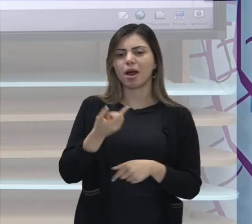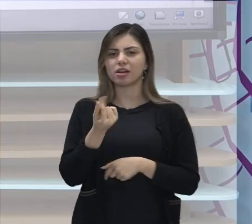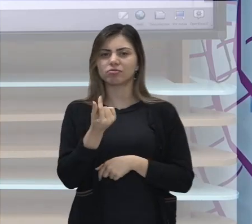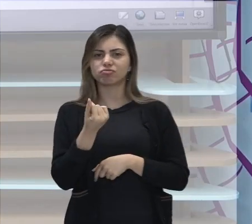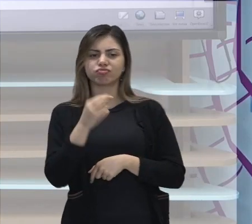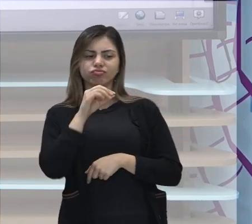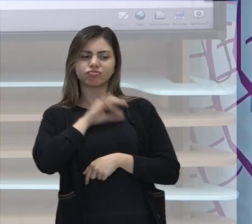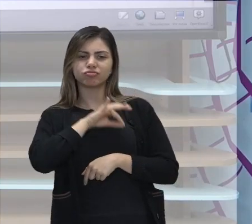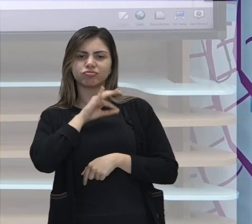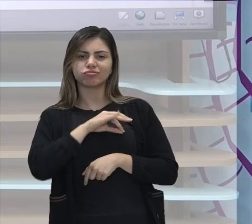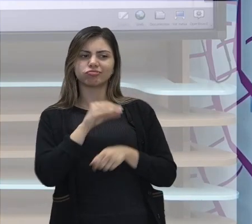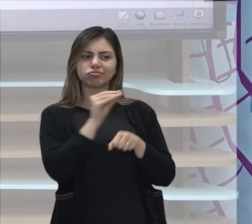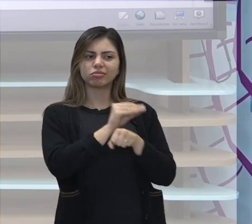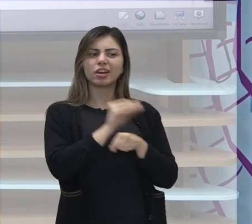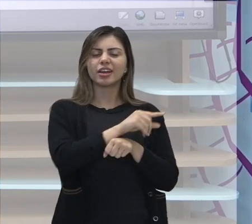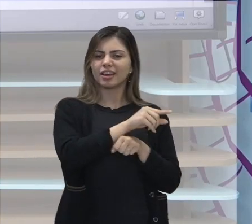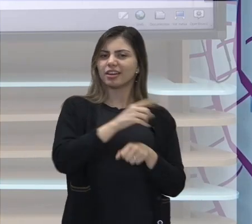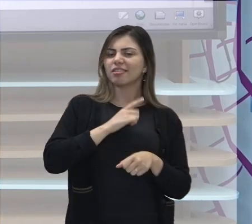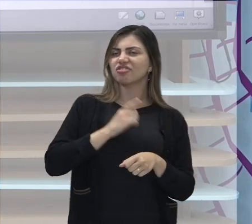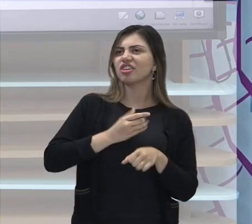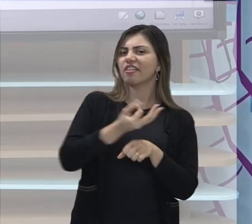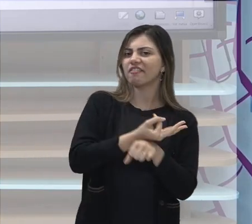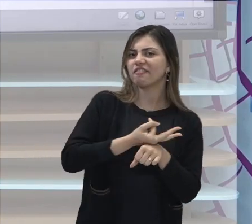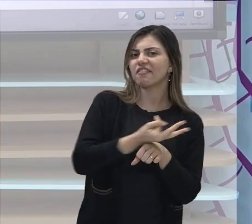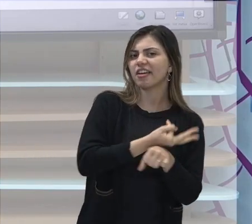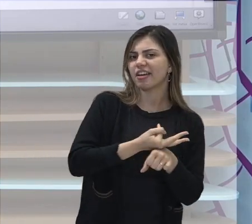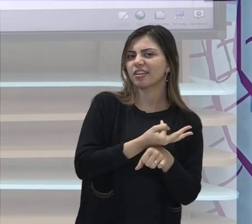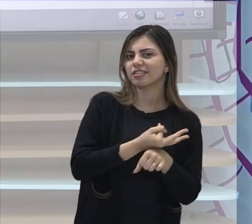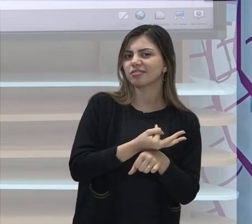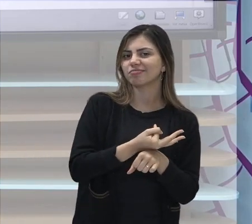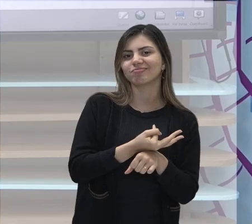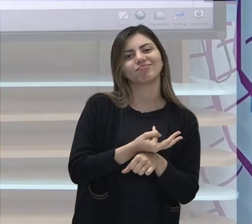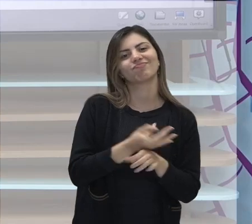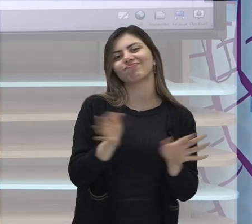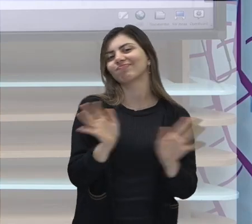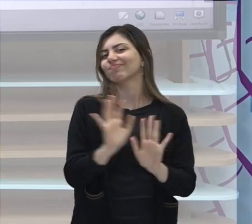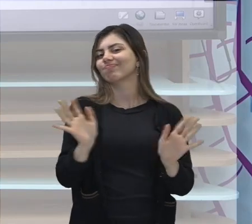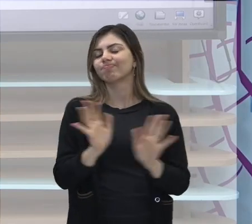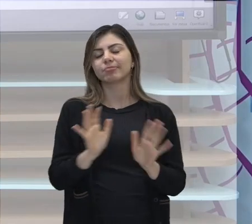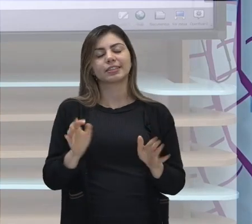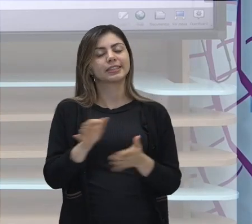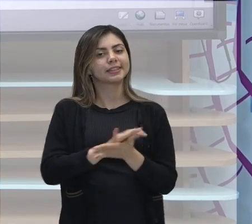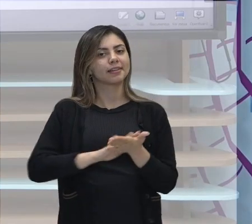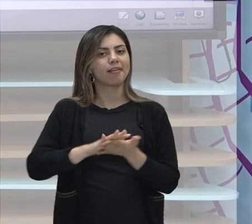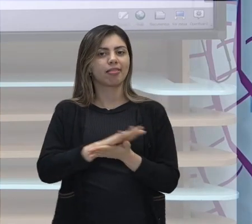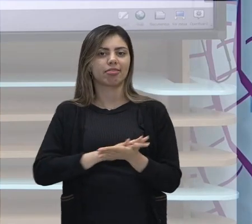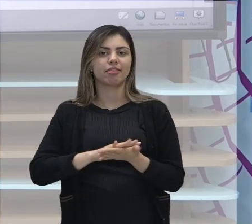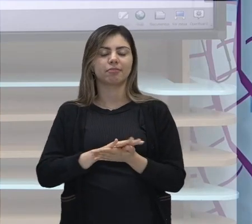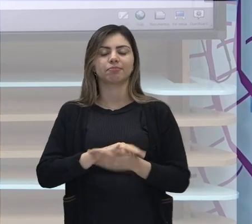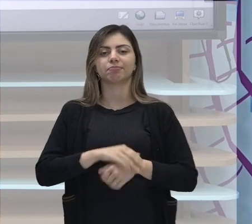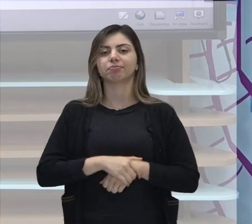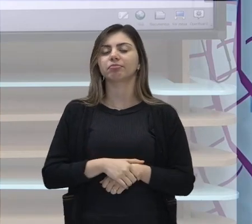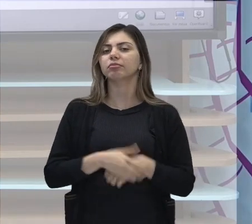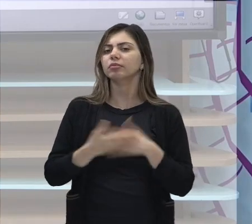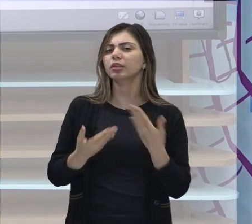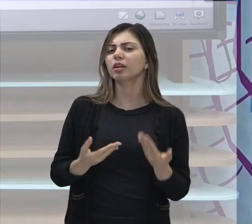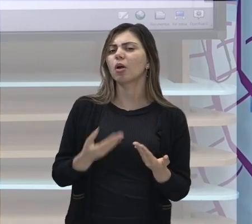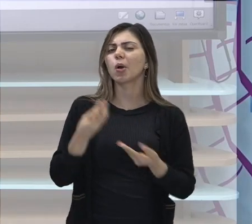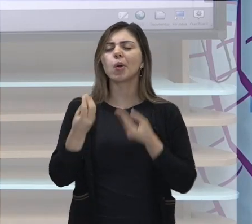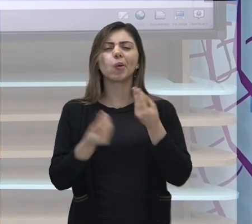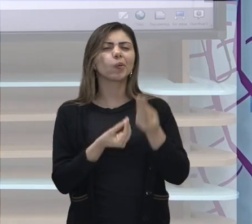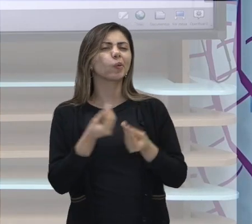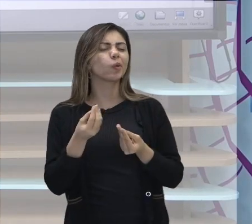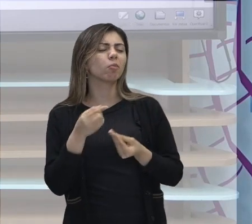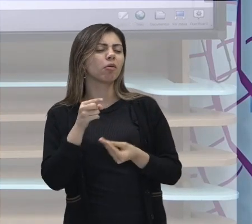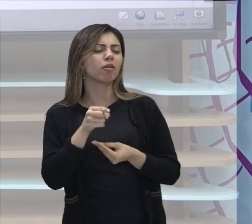salário, tinham direitos a férias? Nada disso, né? Muito pelo contrário. Qual é a lógica na